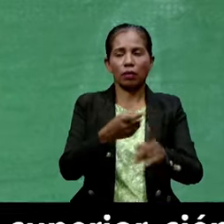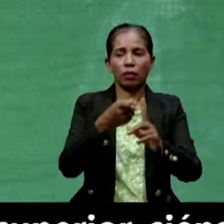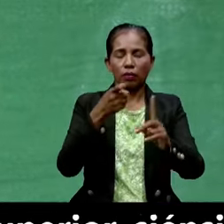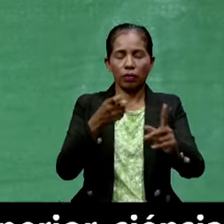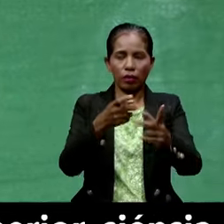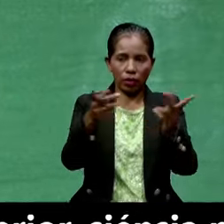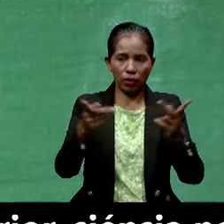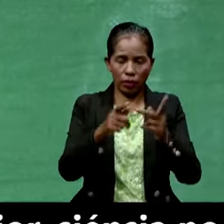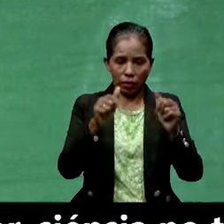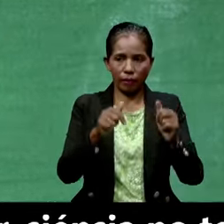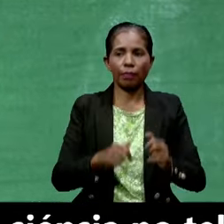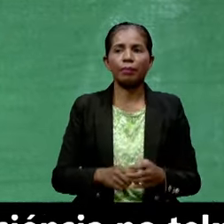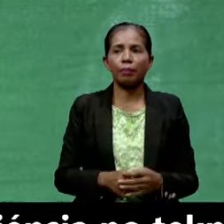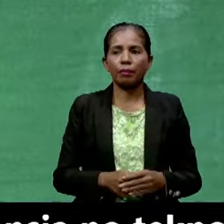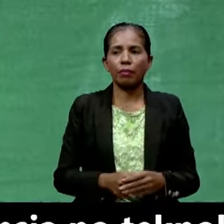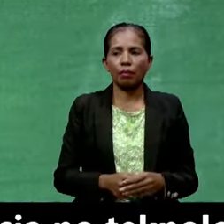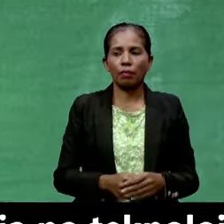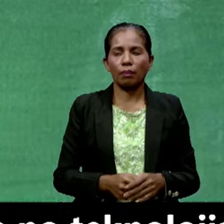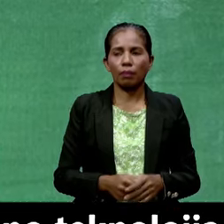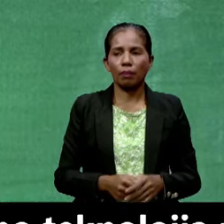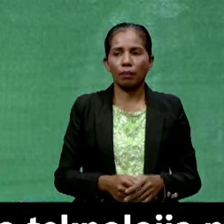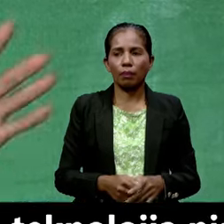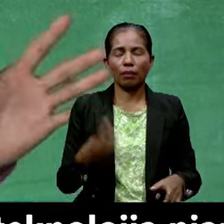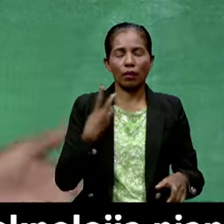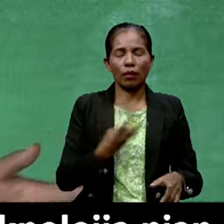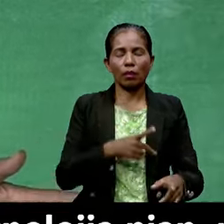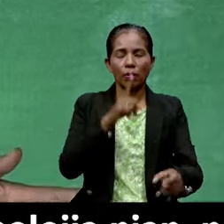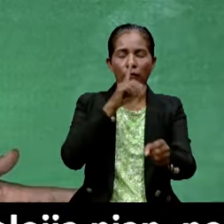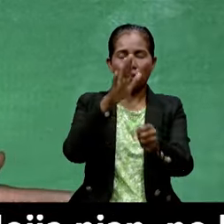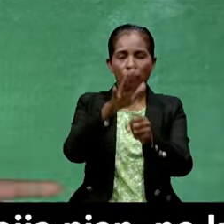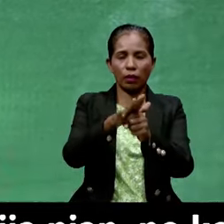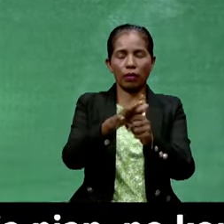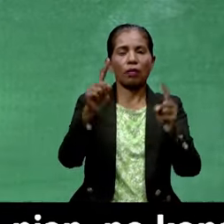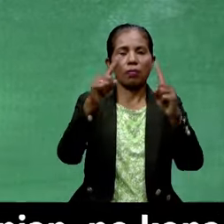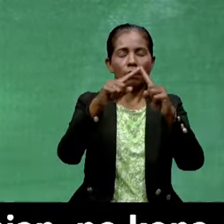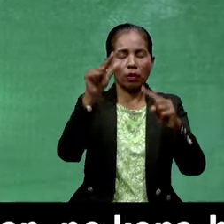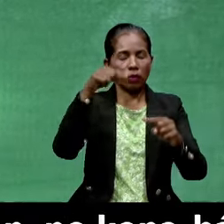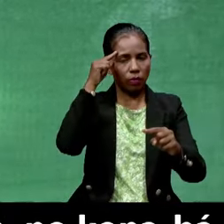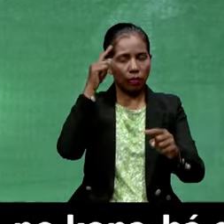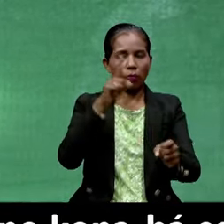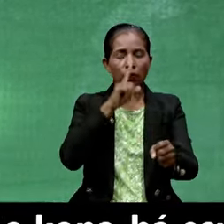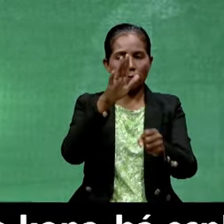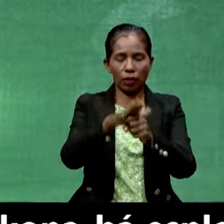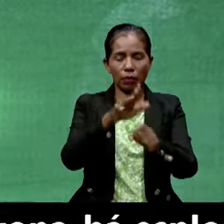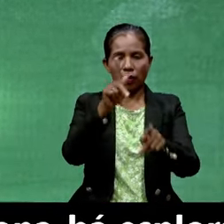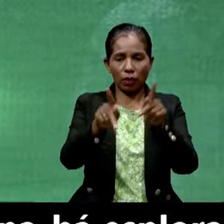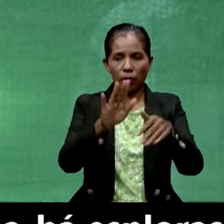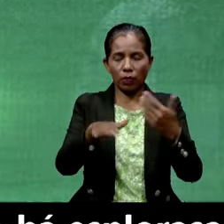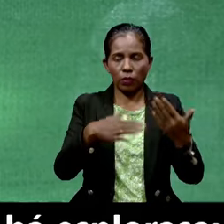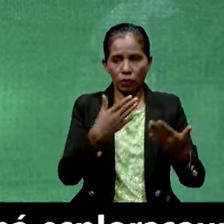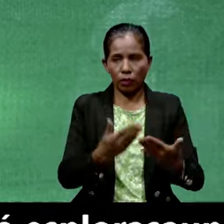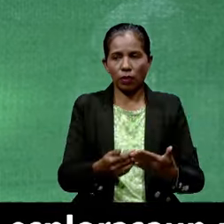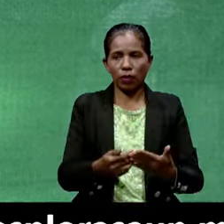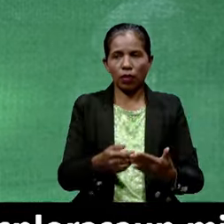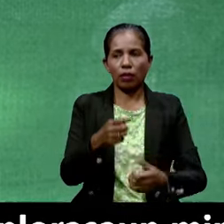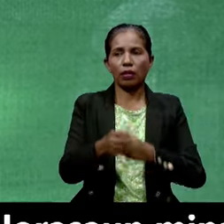itane. Neve ami promete ba governo, prometemos ba povo. Kata durante